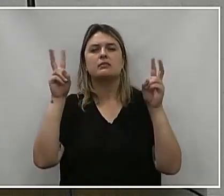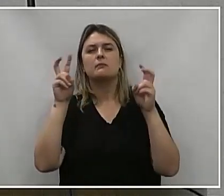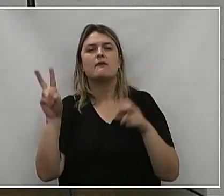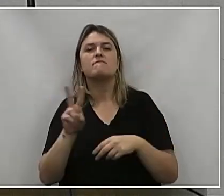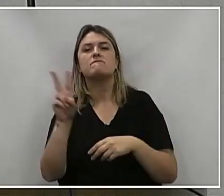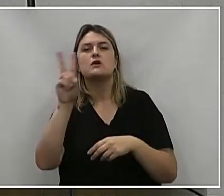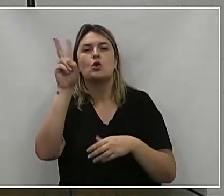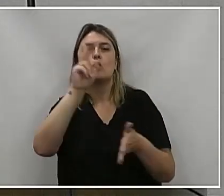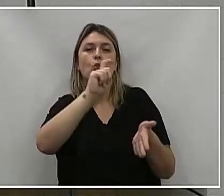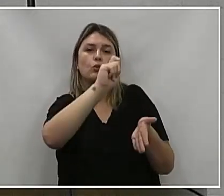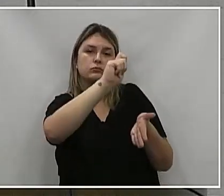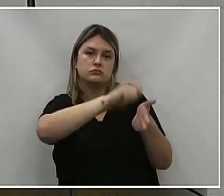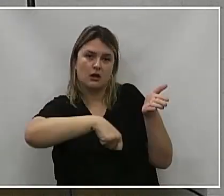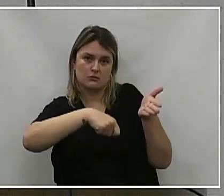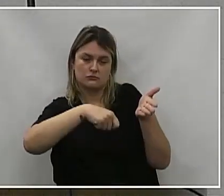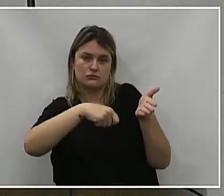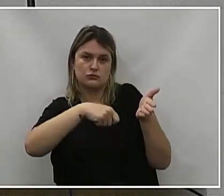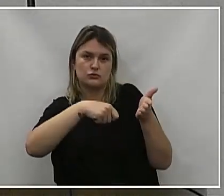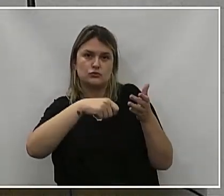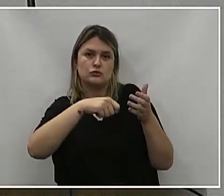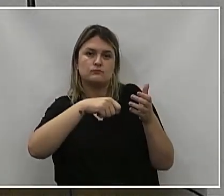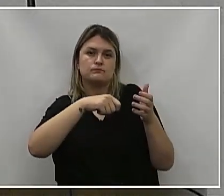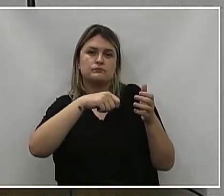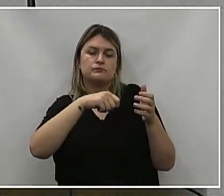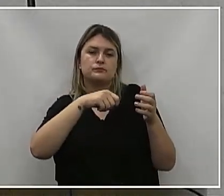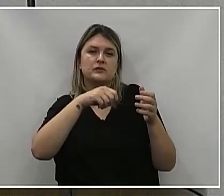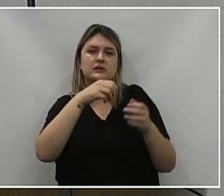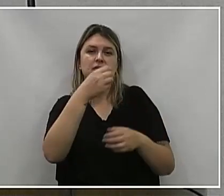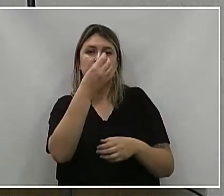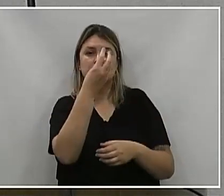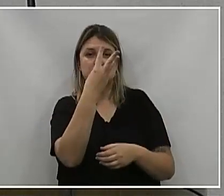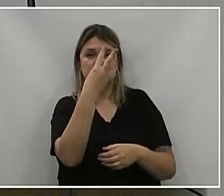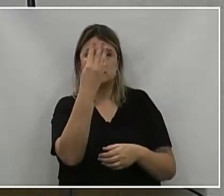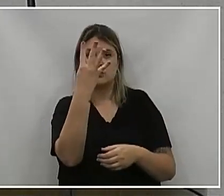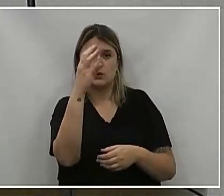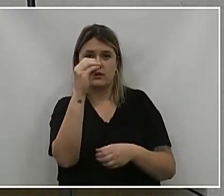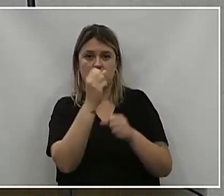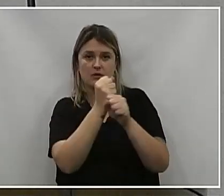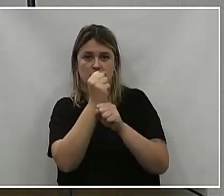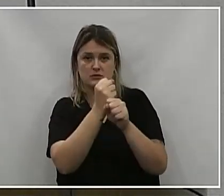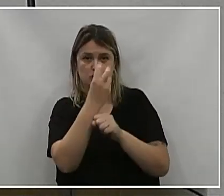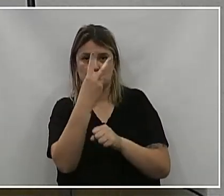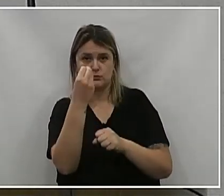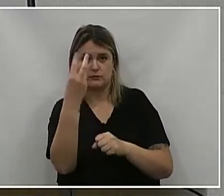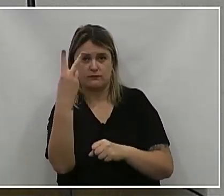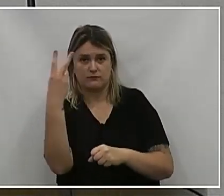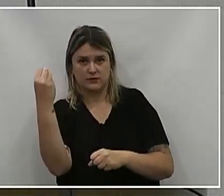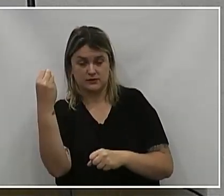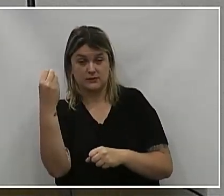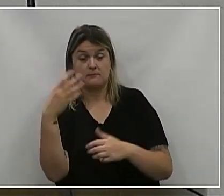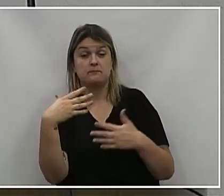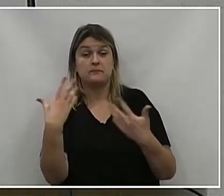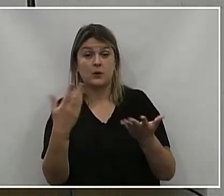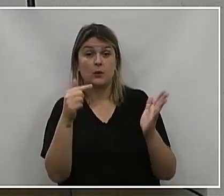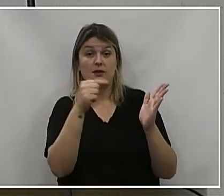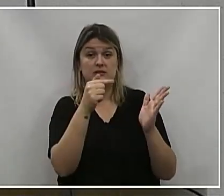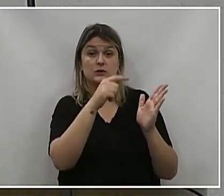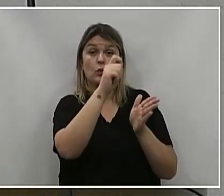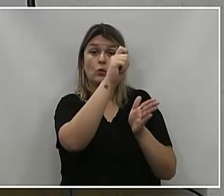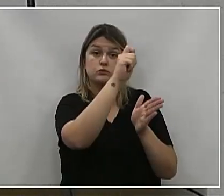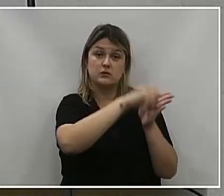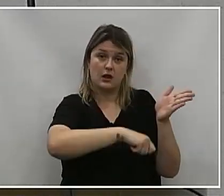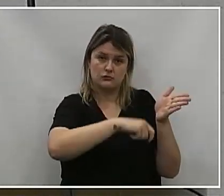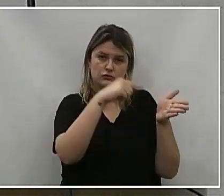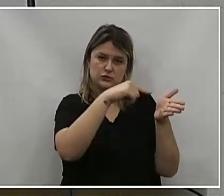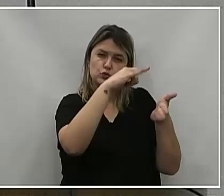do contrato de concessão número 340 de 2020. Na verdade,